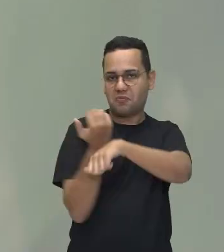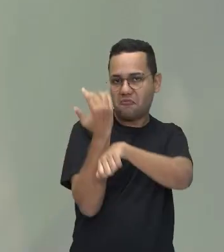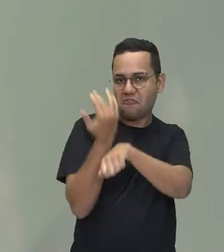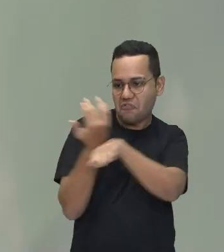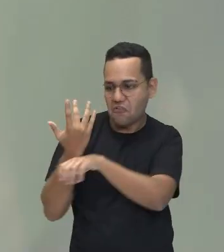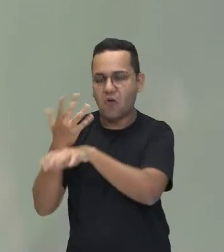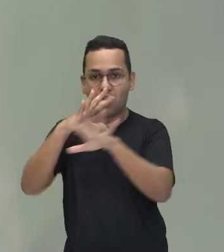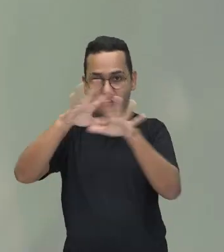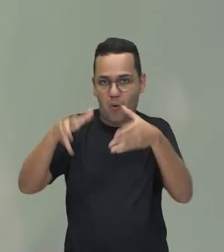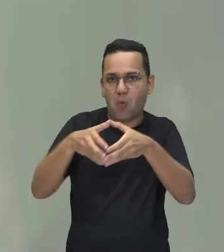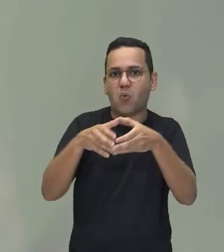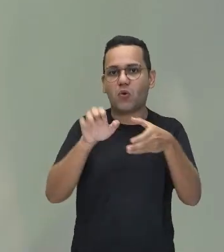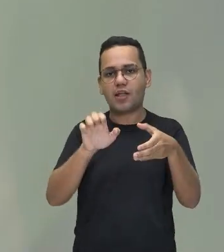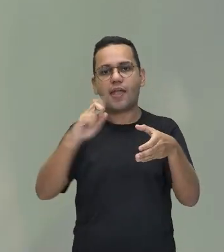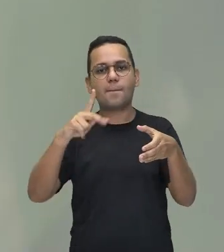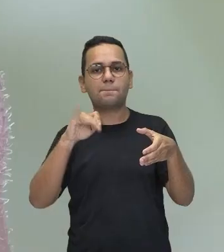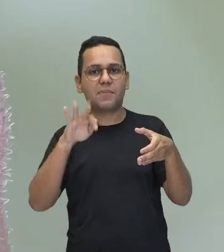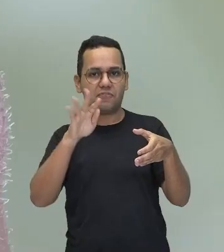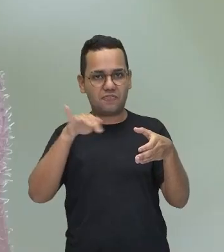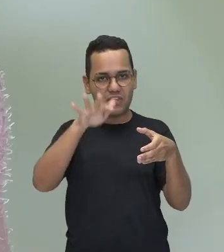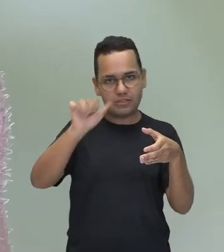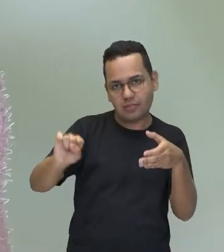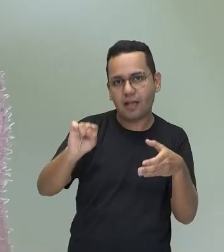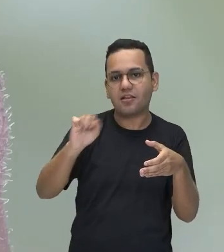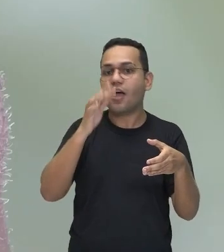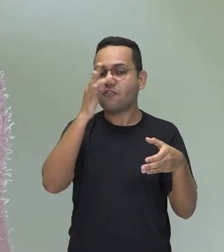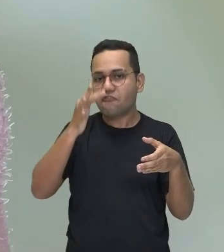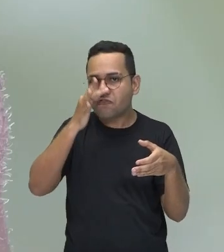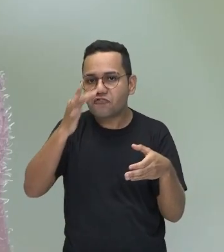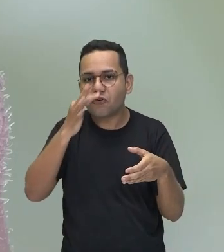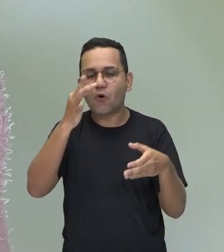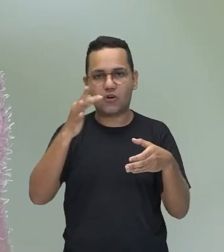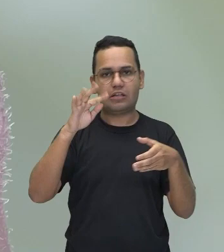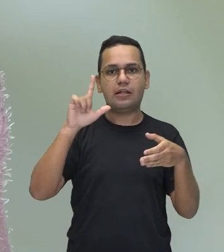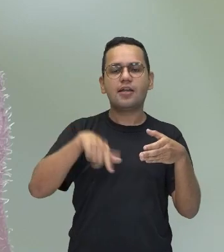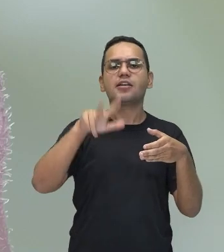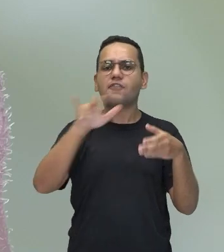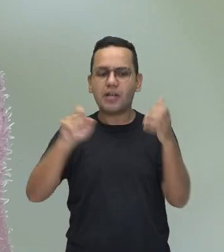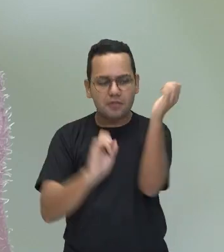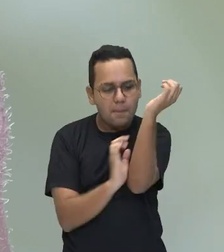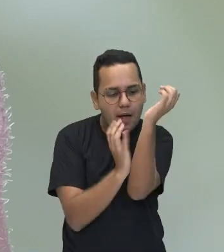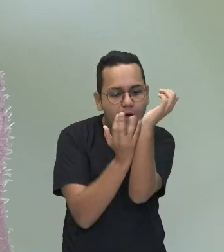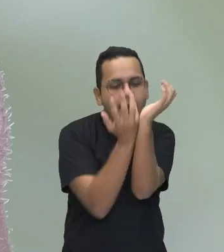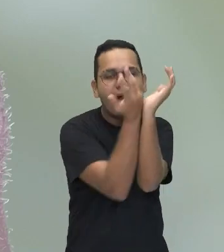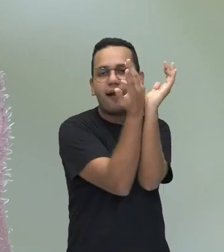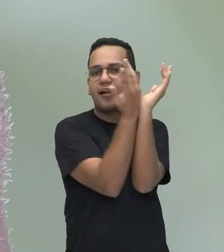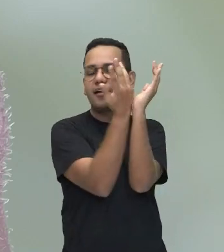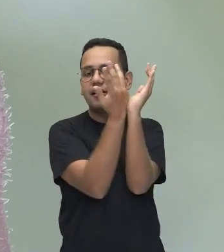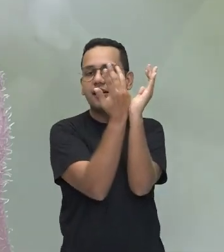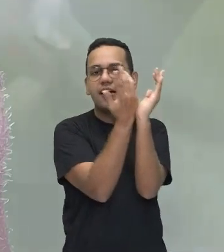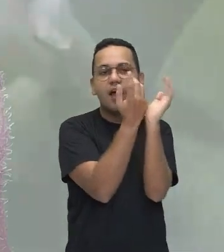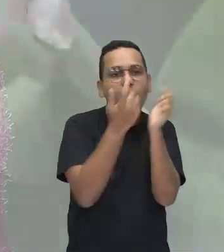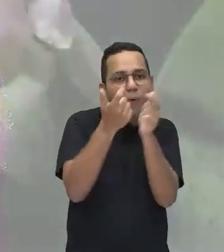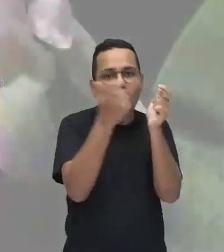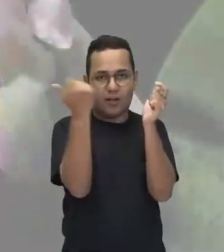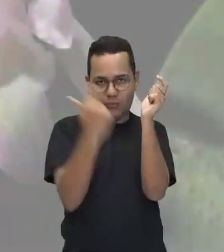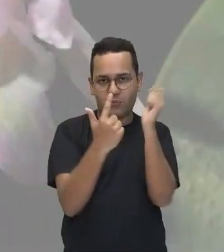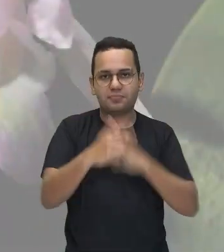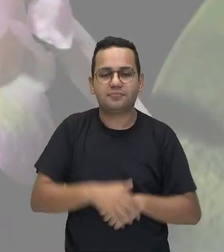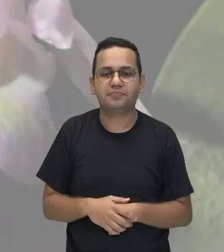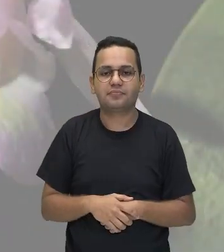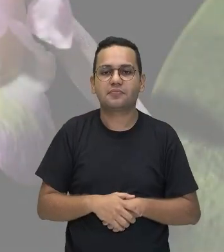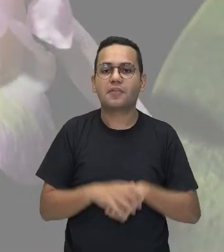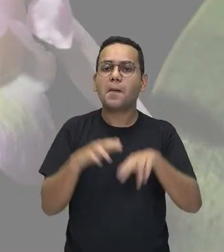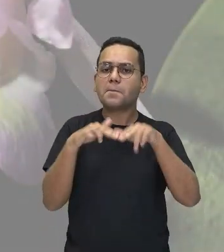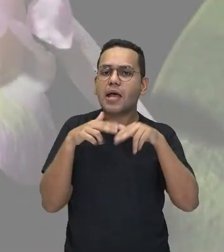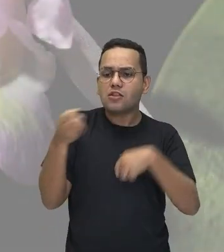cenário, enquanto epífitas se agarram aos troncos em busca de luz. A cada passo, novas espécies revelam